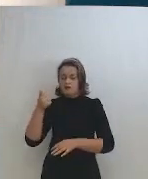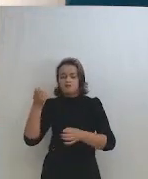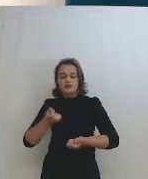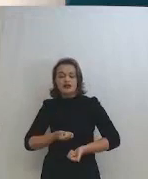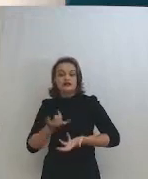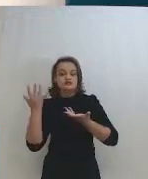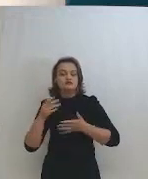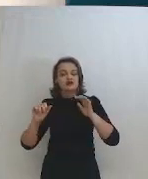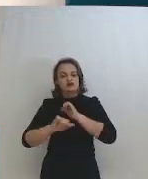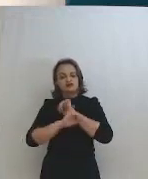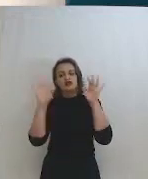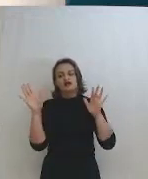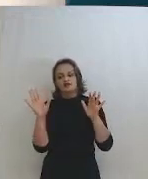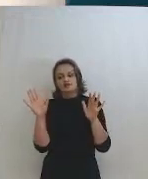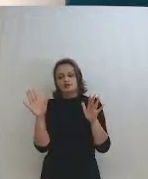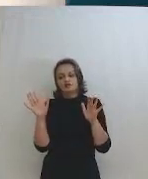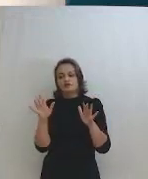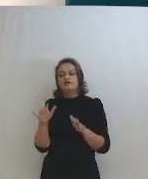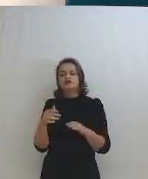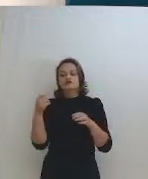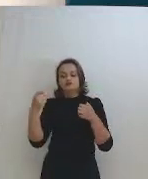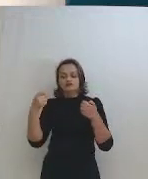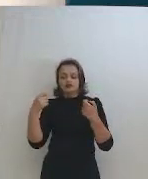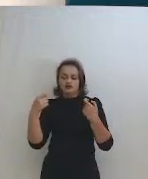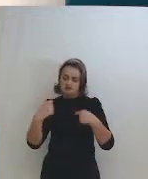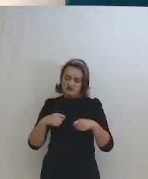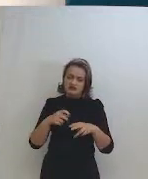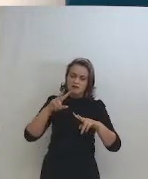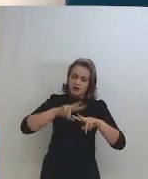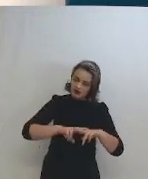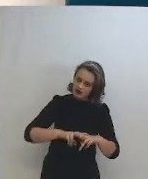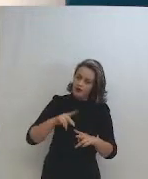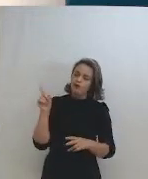a necessidade da manutenção da prisão na